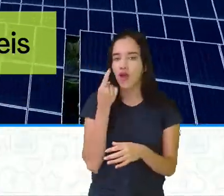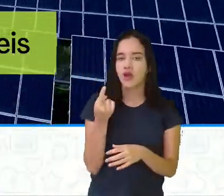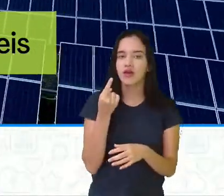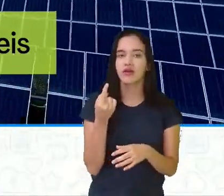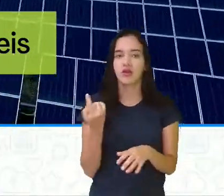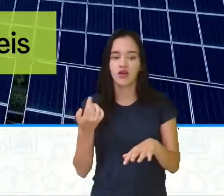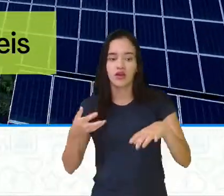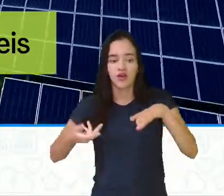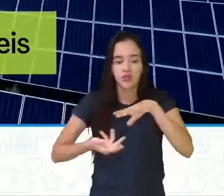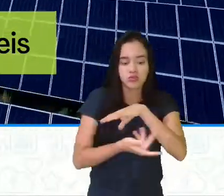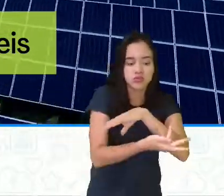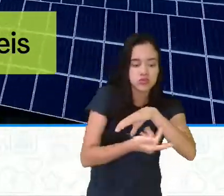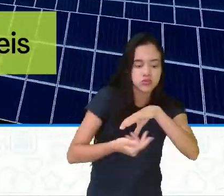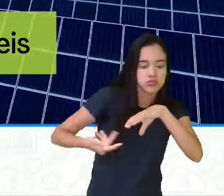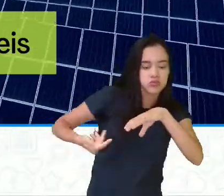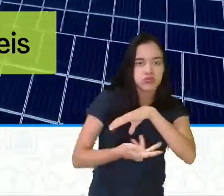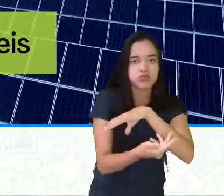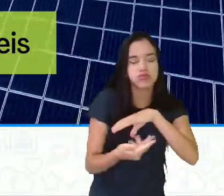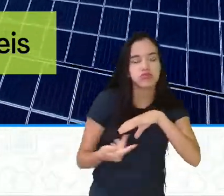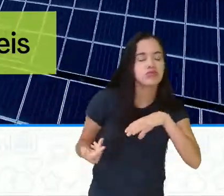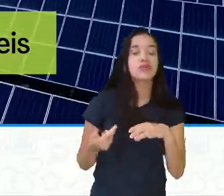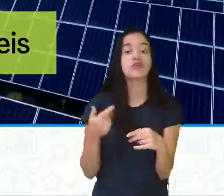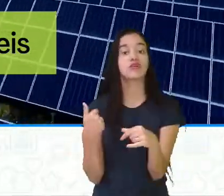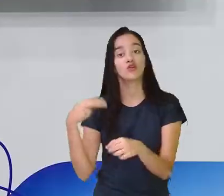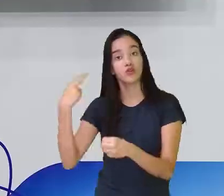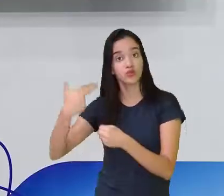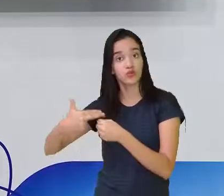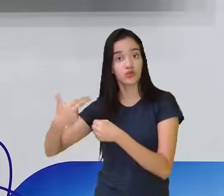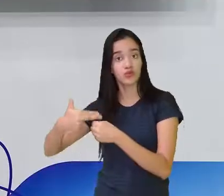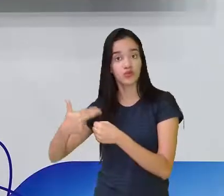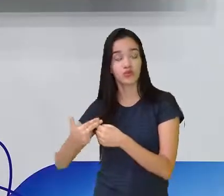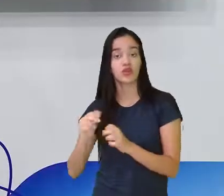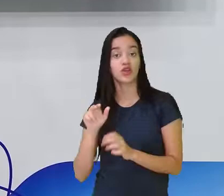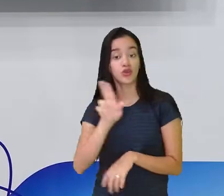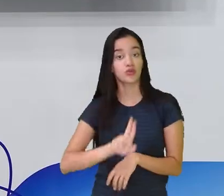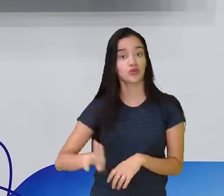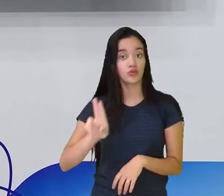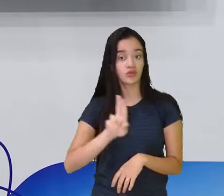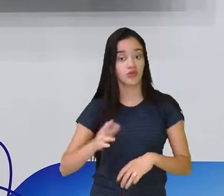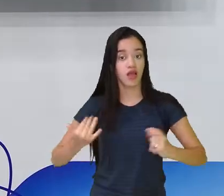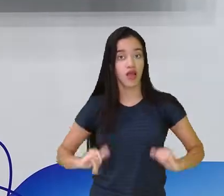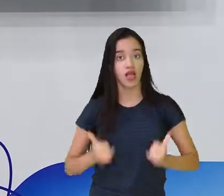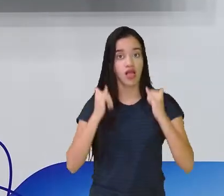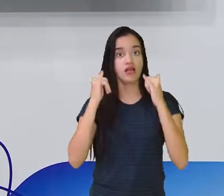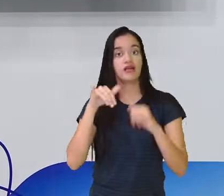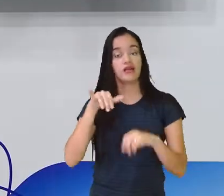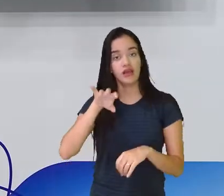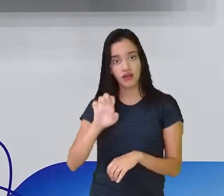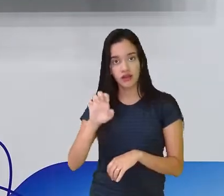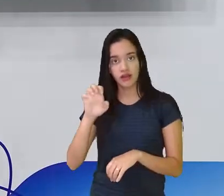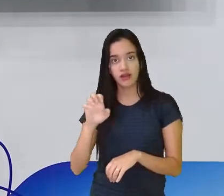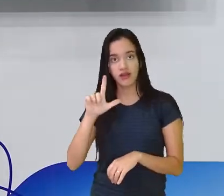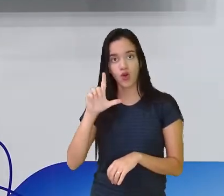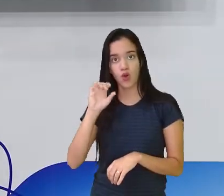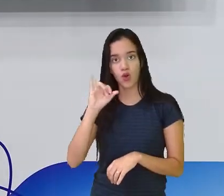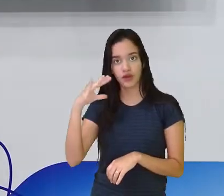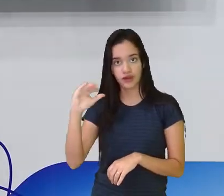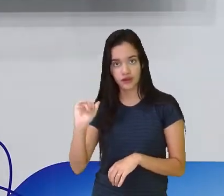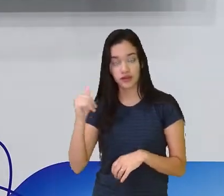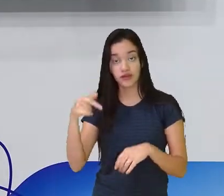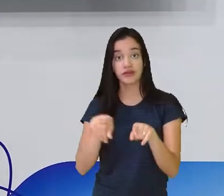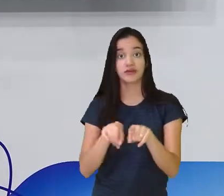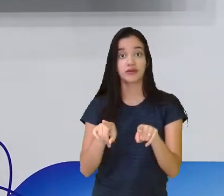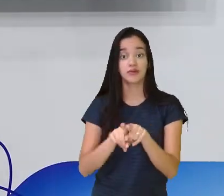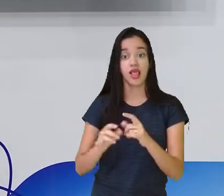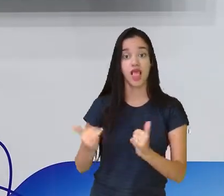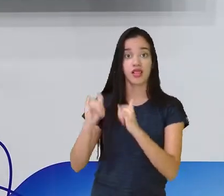de usar aqueles combustíveis fósseis e tentar utilizar energia eólica ou então até mesmo energia solar, que é o que a